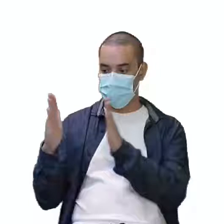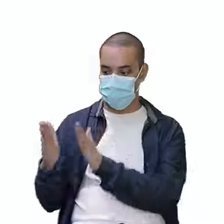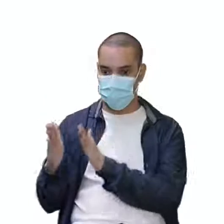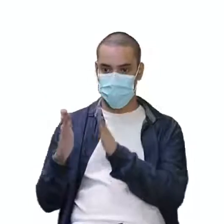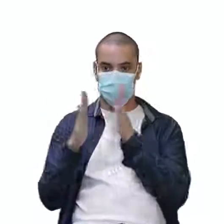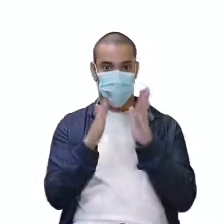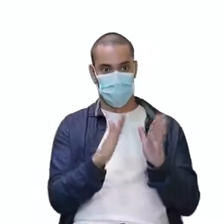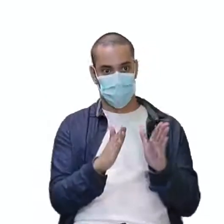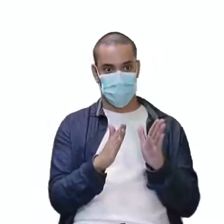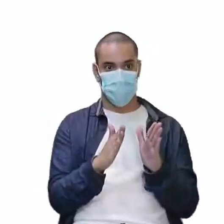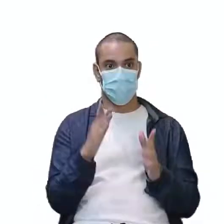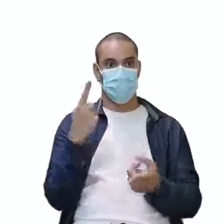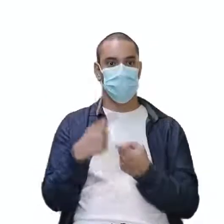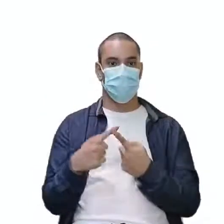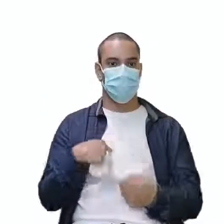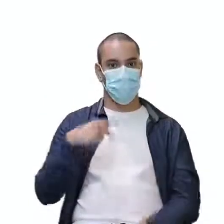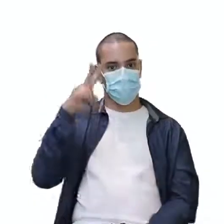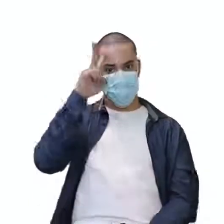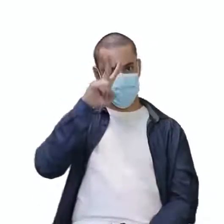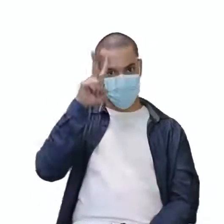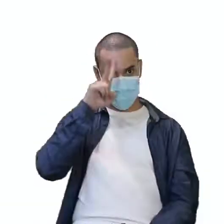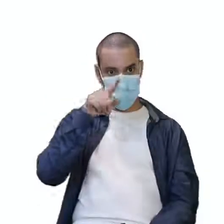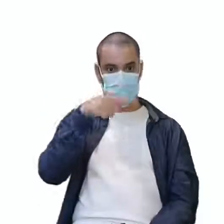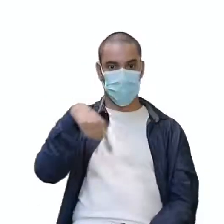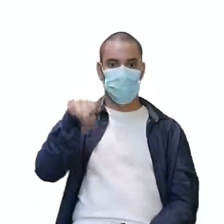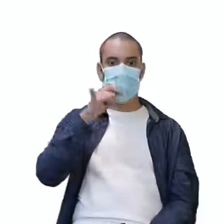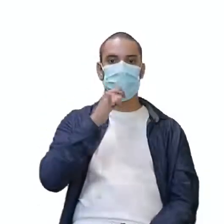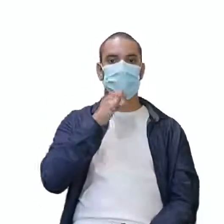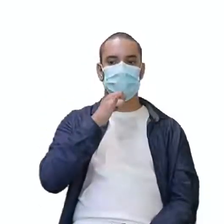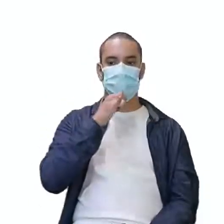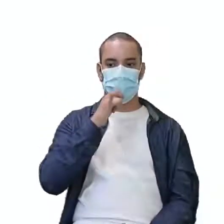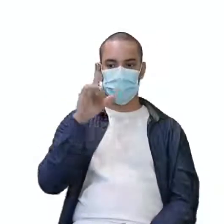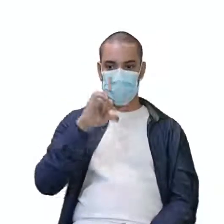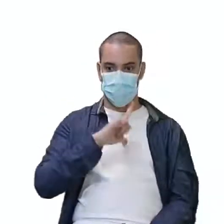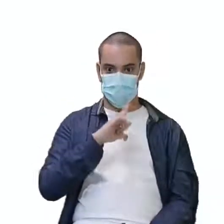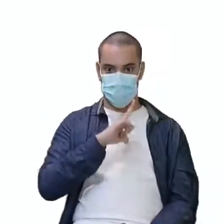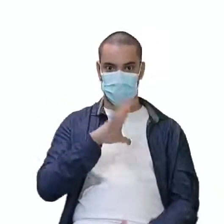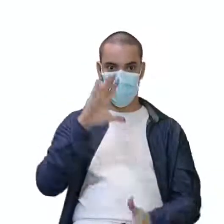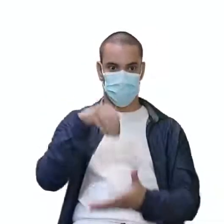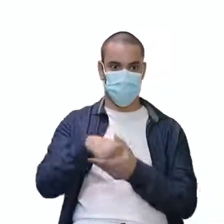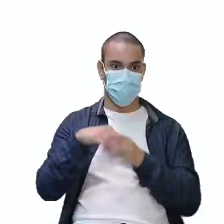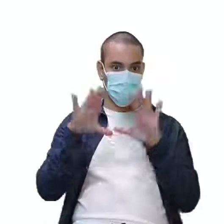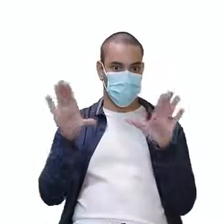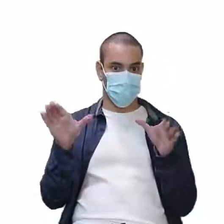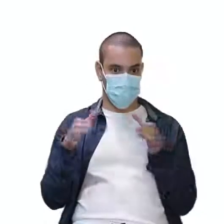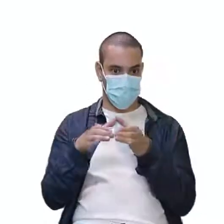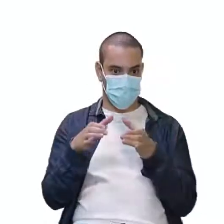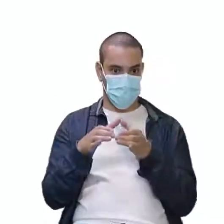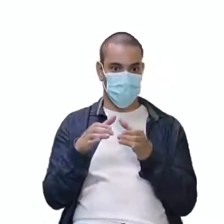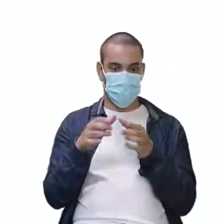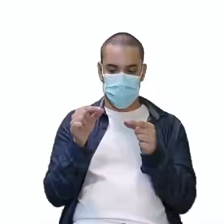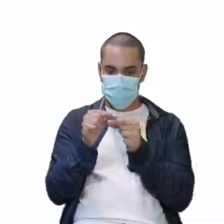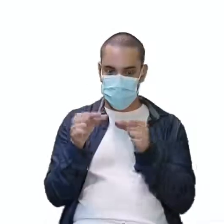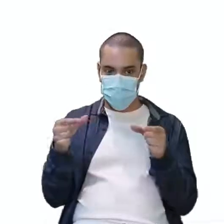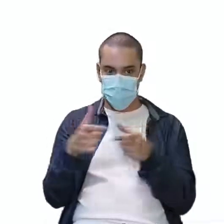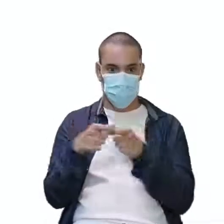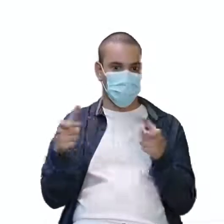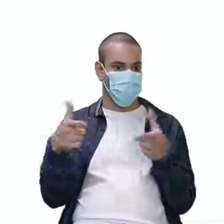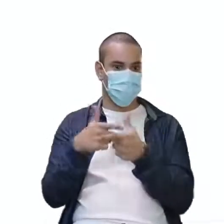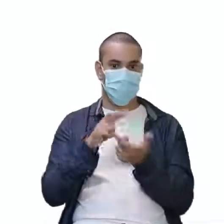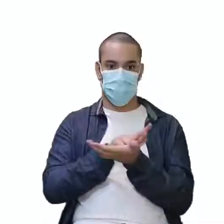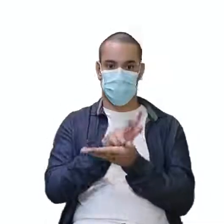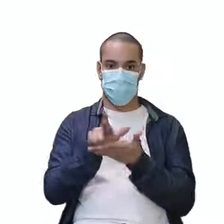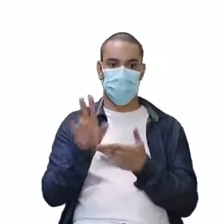outros. Aí a gente lembra aqui que no caso das sociedades você vai ter indivíduos que vão ter tamanhos diferentes, às vezes até